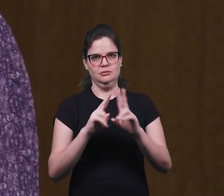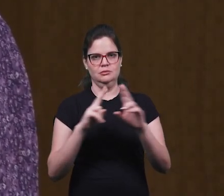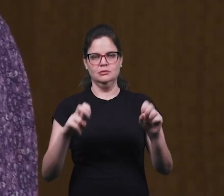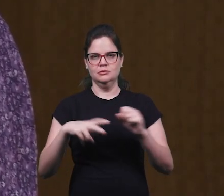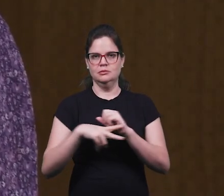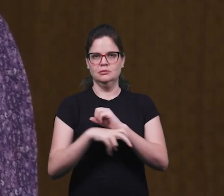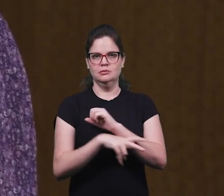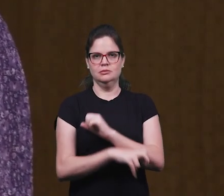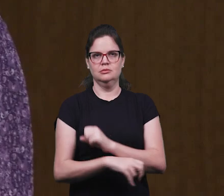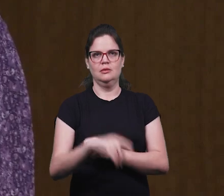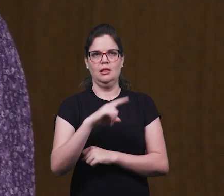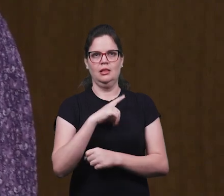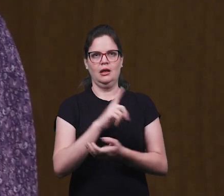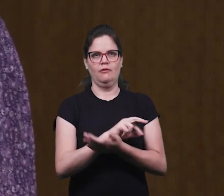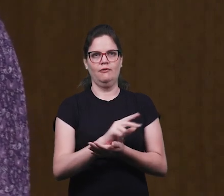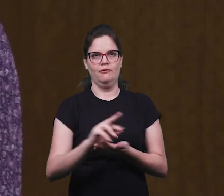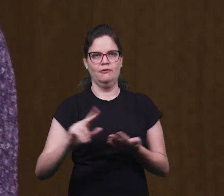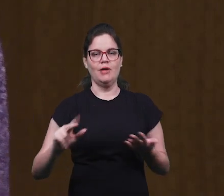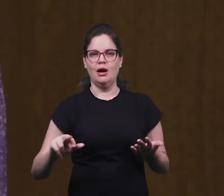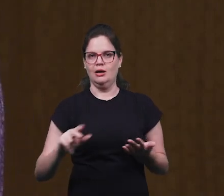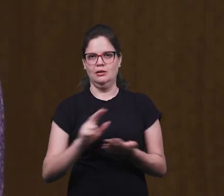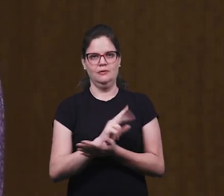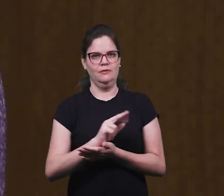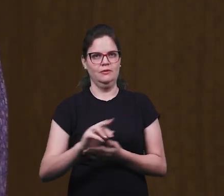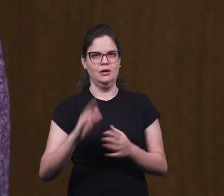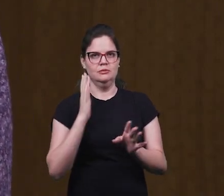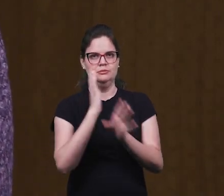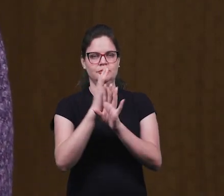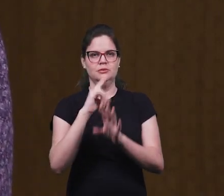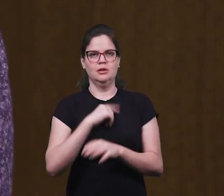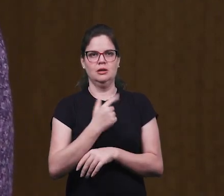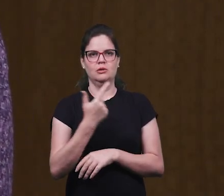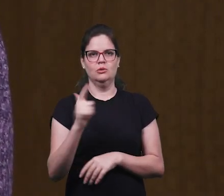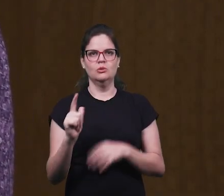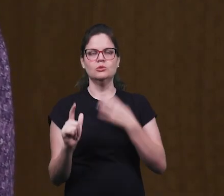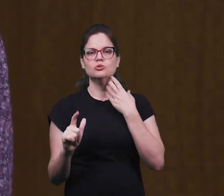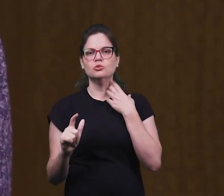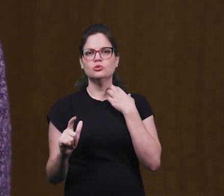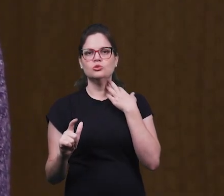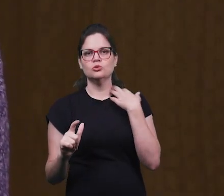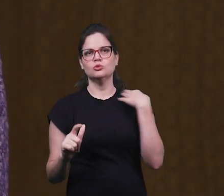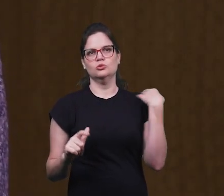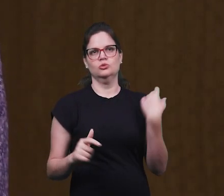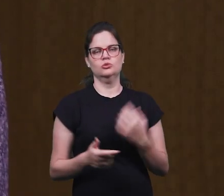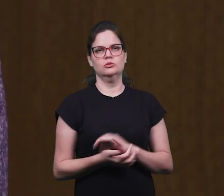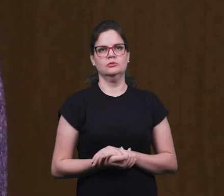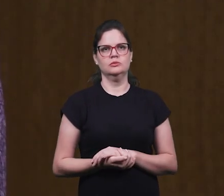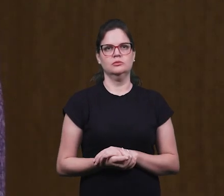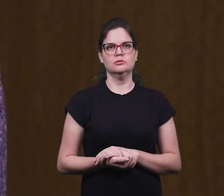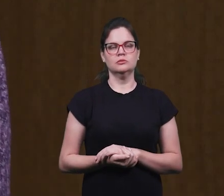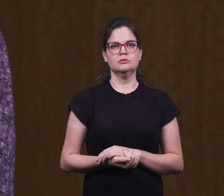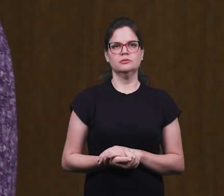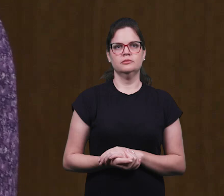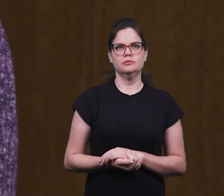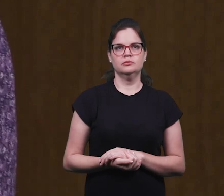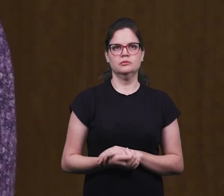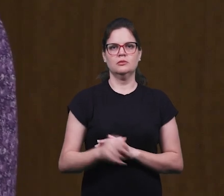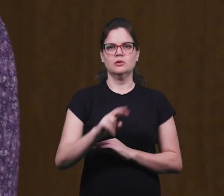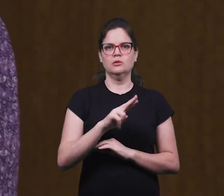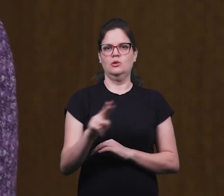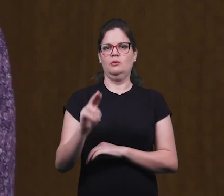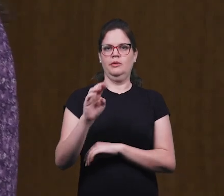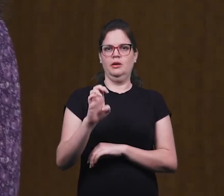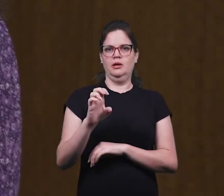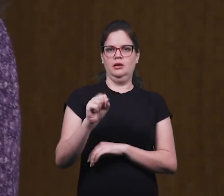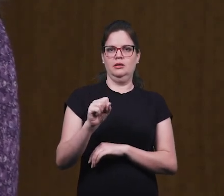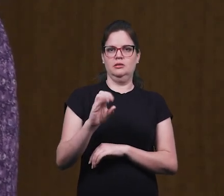esses achados arqueológicos. Tem muitos achados arqueológicos. Eu trouxe até um outro que chama Inscrição